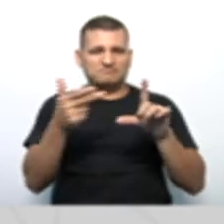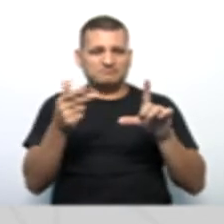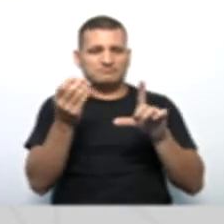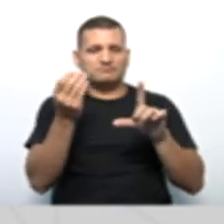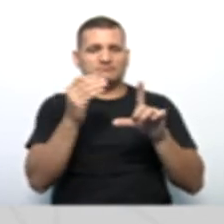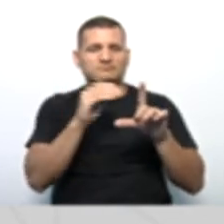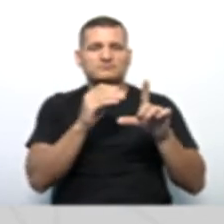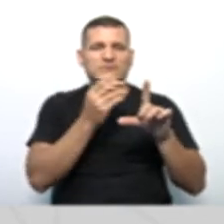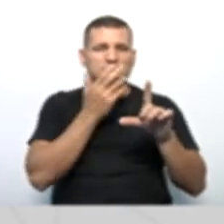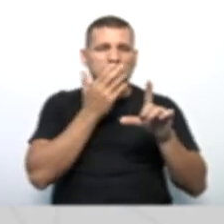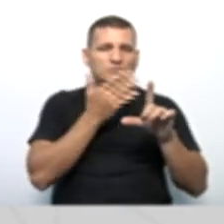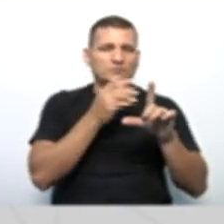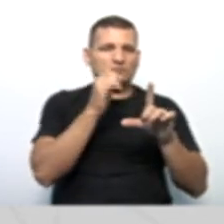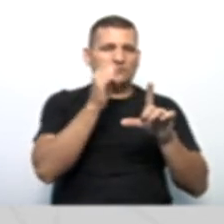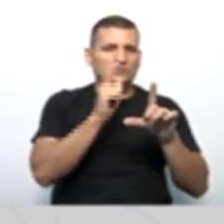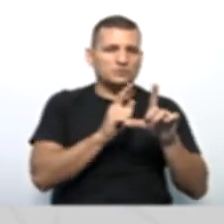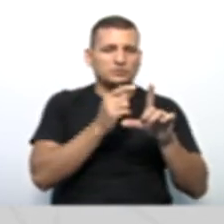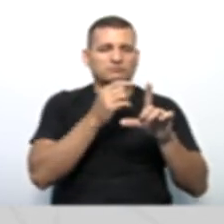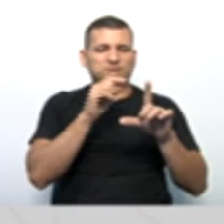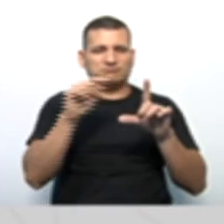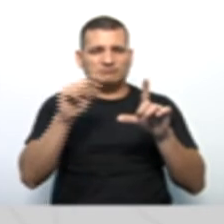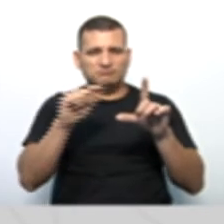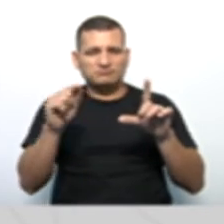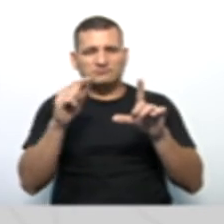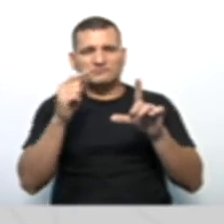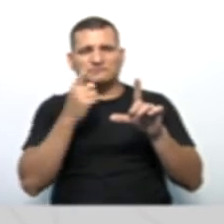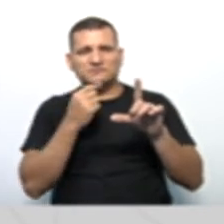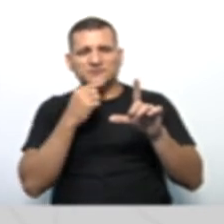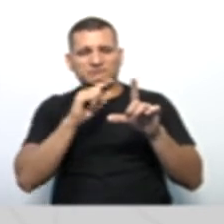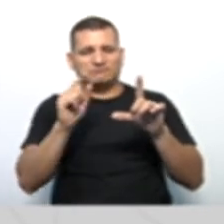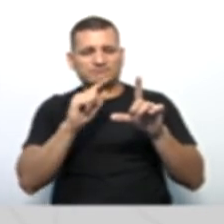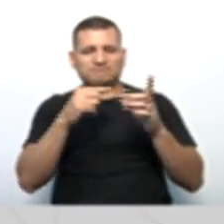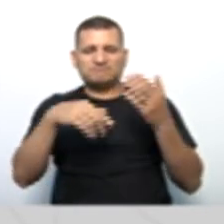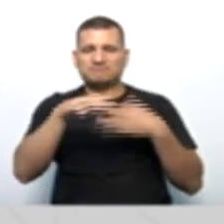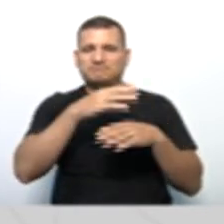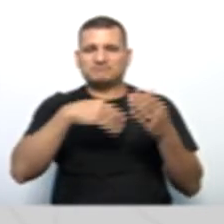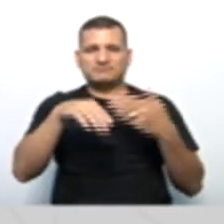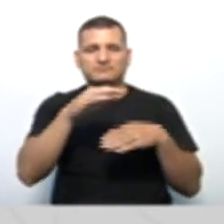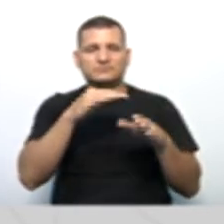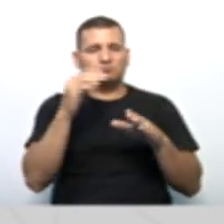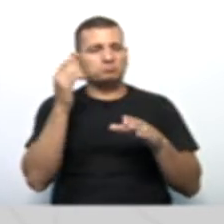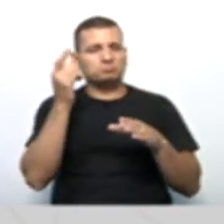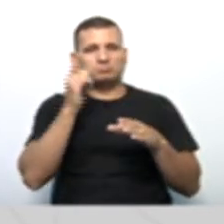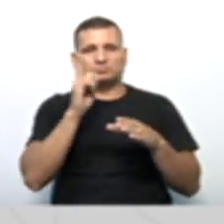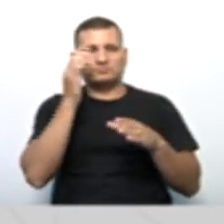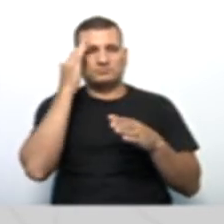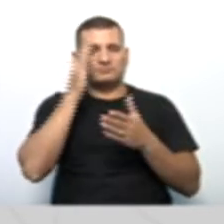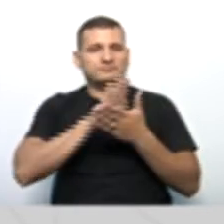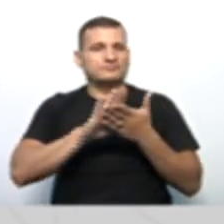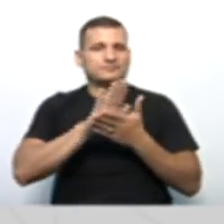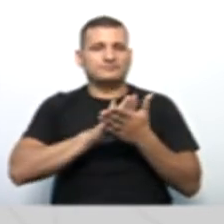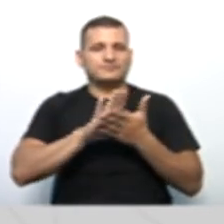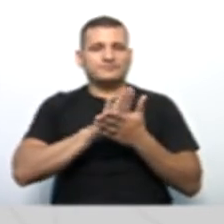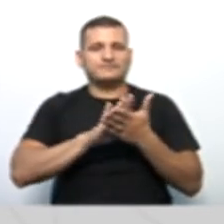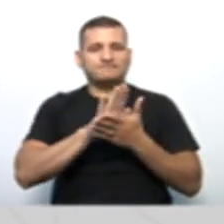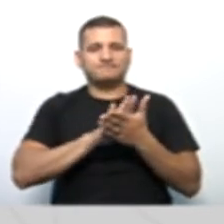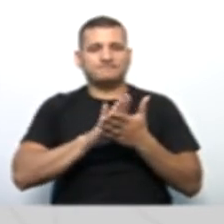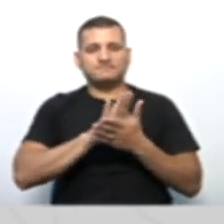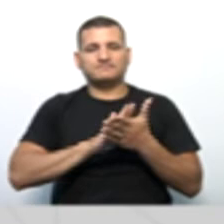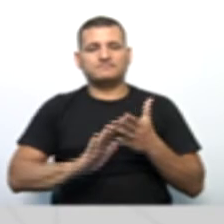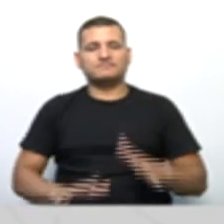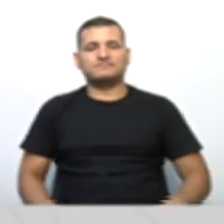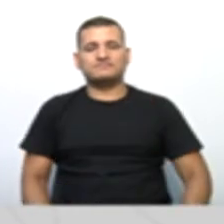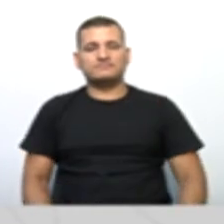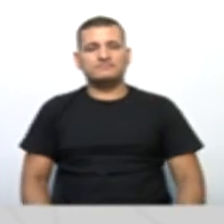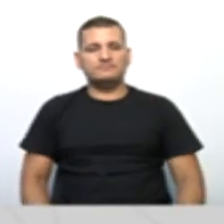linhas uma linha vermelha do texto fica aquela carnaval logo a que ninguém consegue entender nada então essa letalidade trazer isso a composição ali